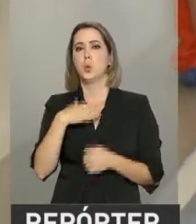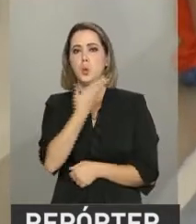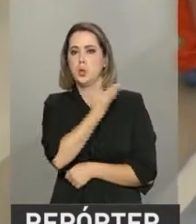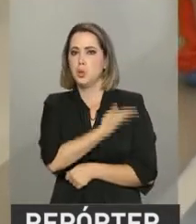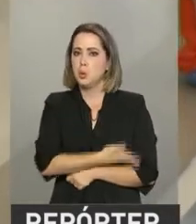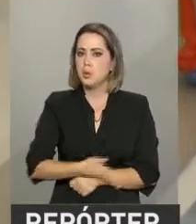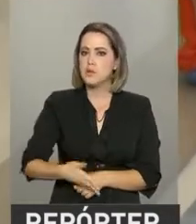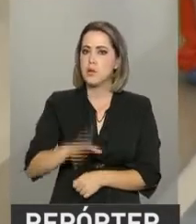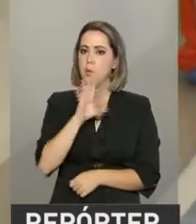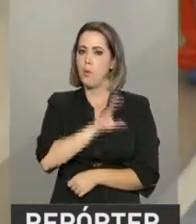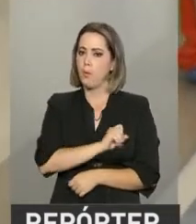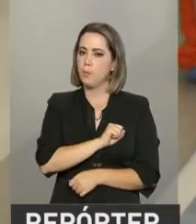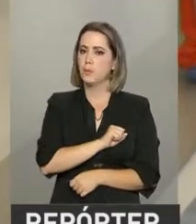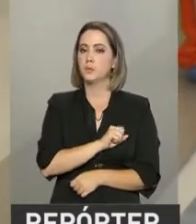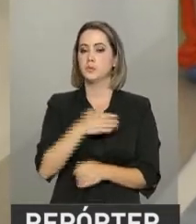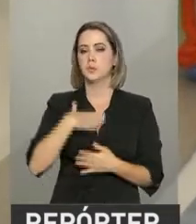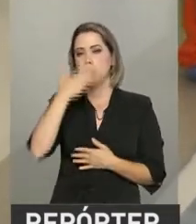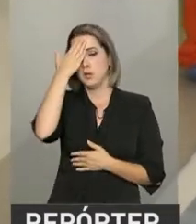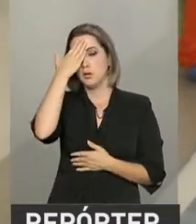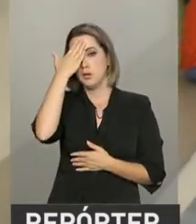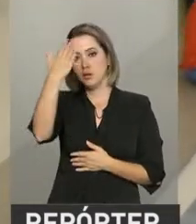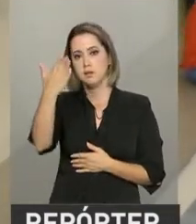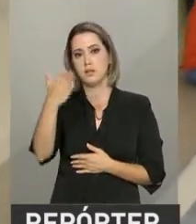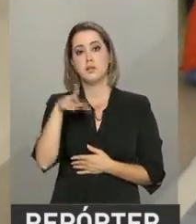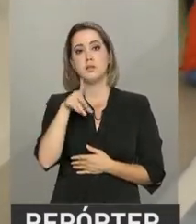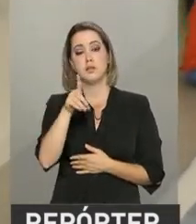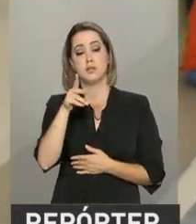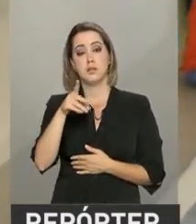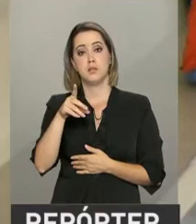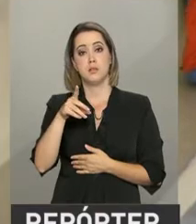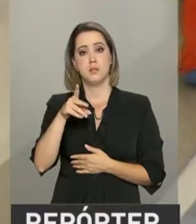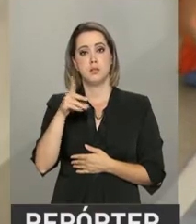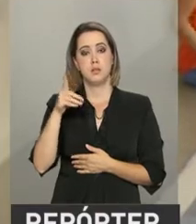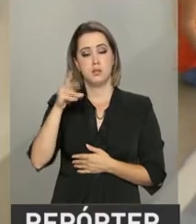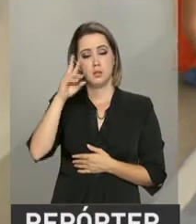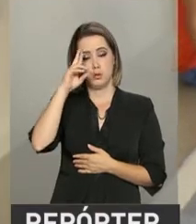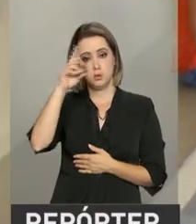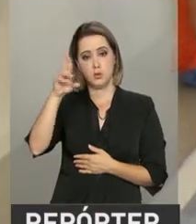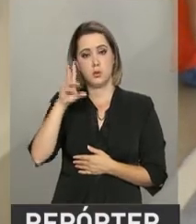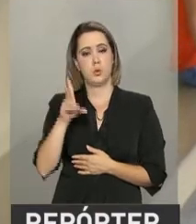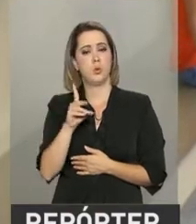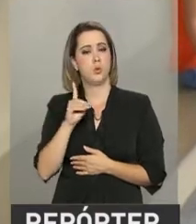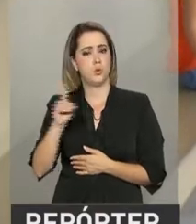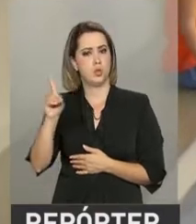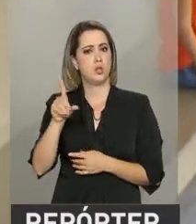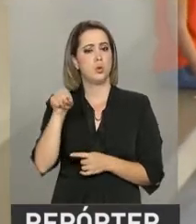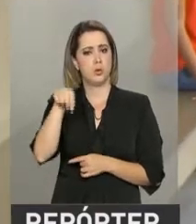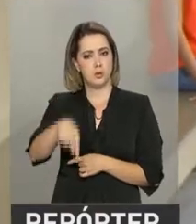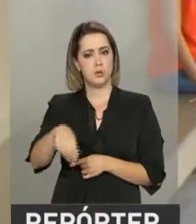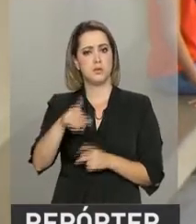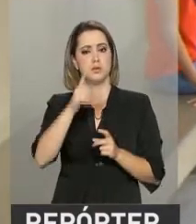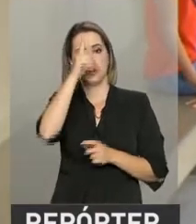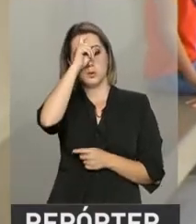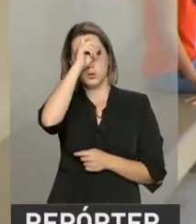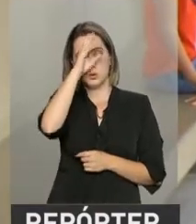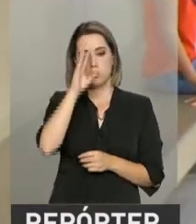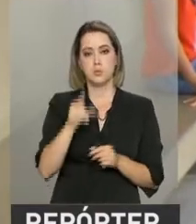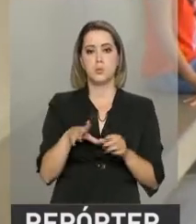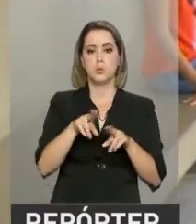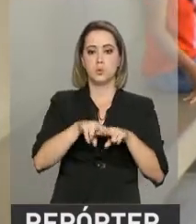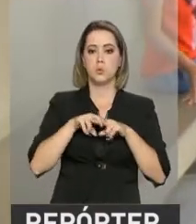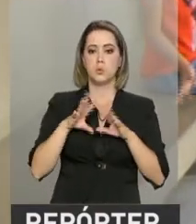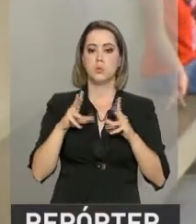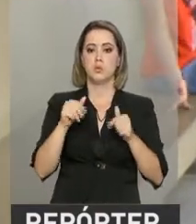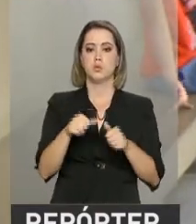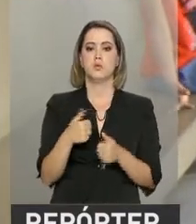com amor eu queria agradecer à direção de seu hospital as pessoas aqui que fazem tudo pela gente